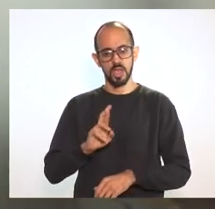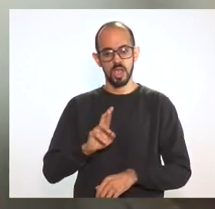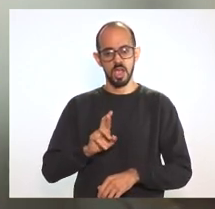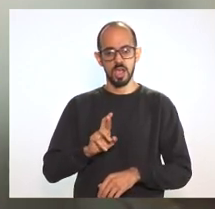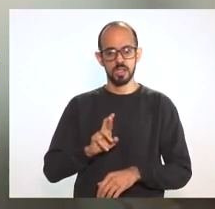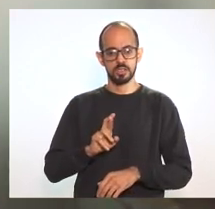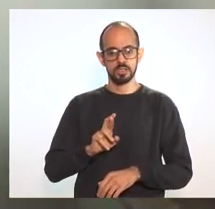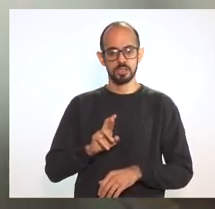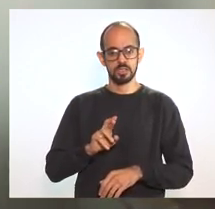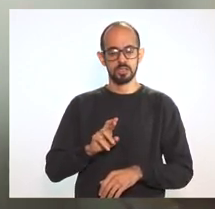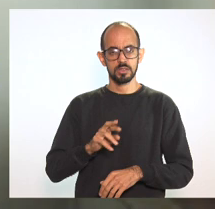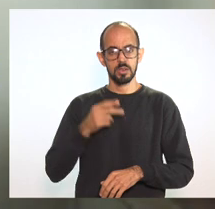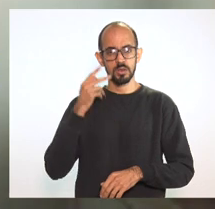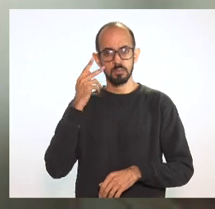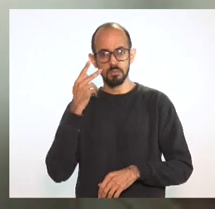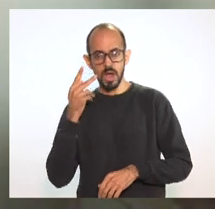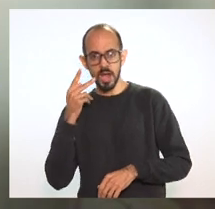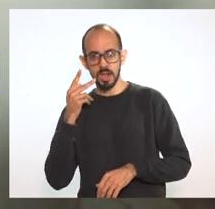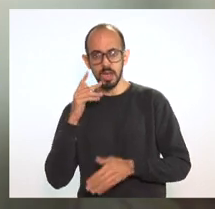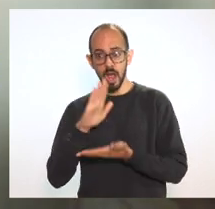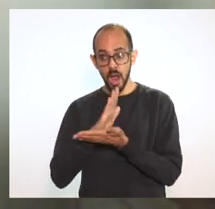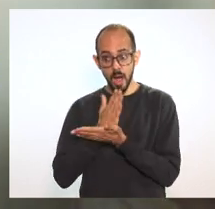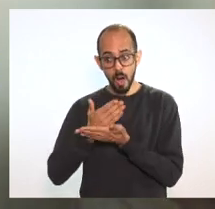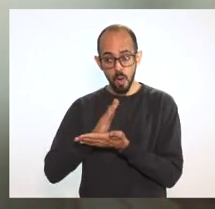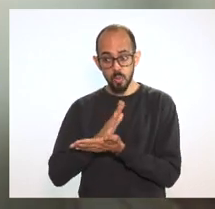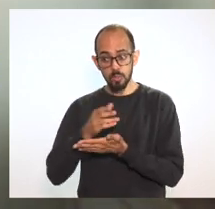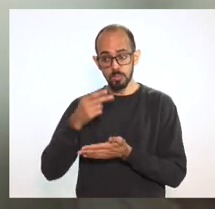para assambarcar aí, quiçá,